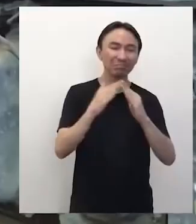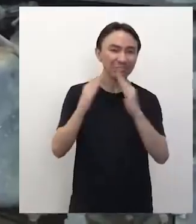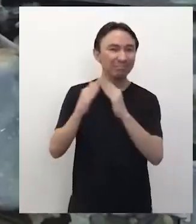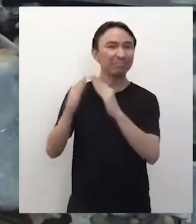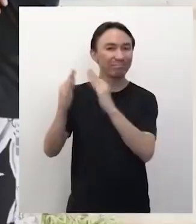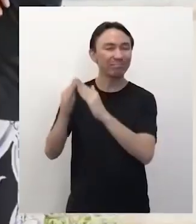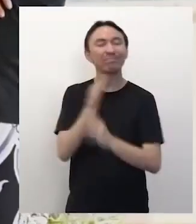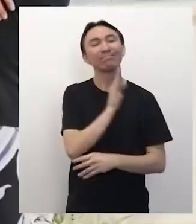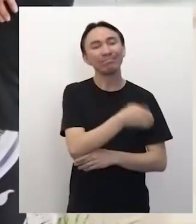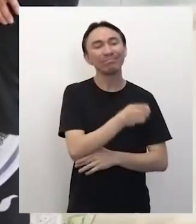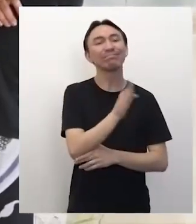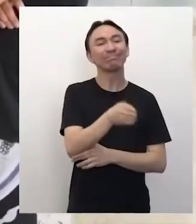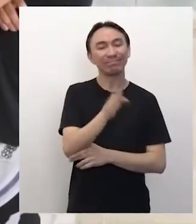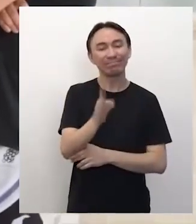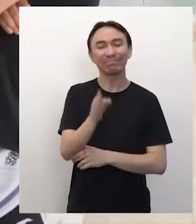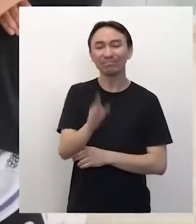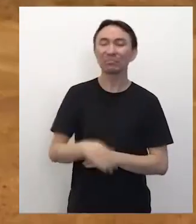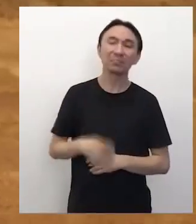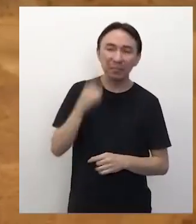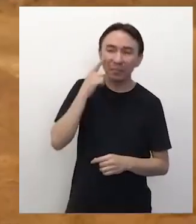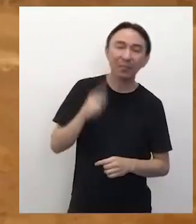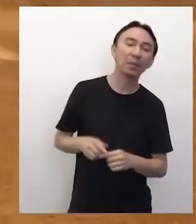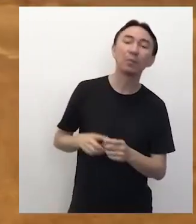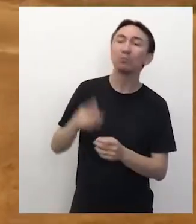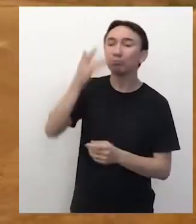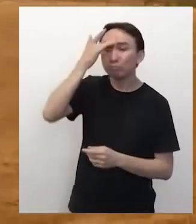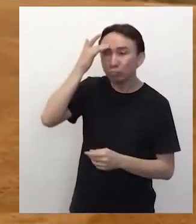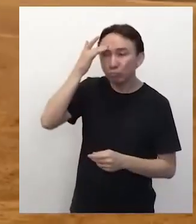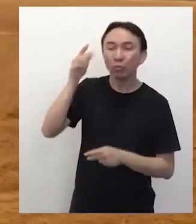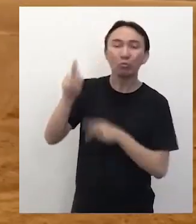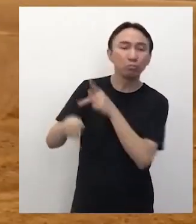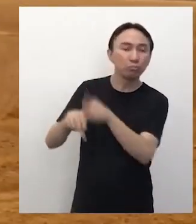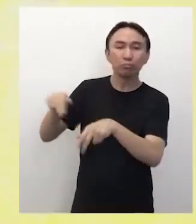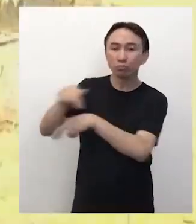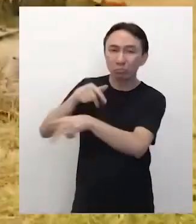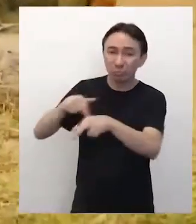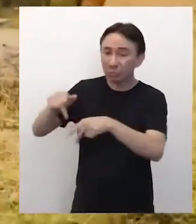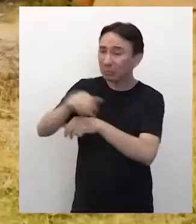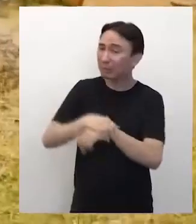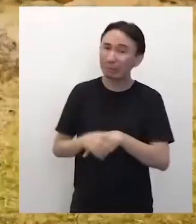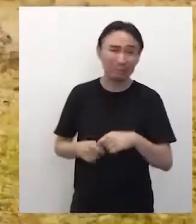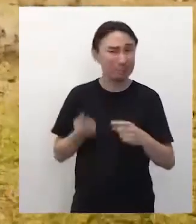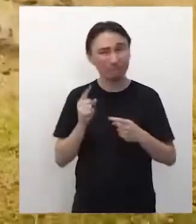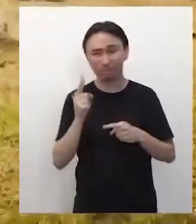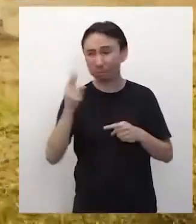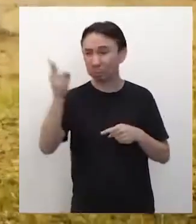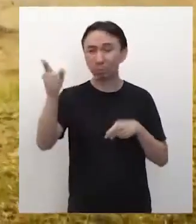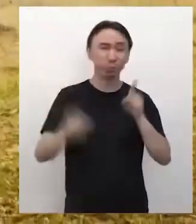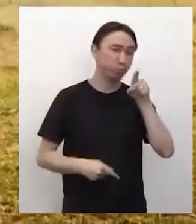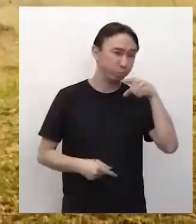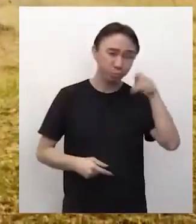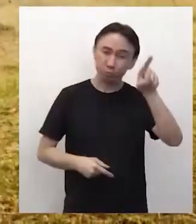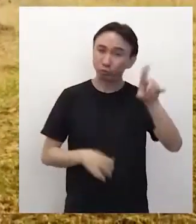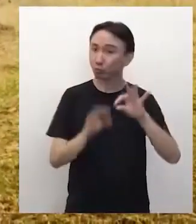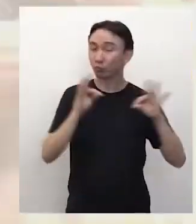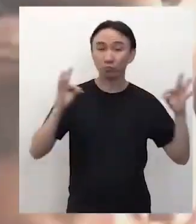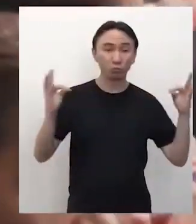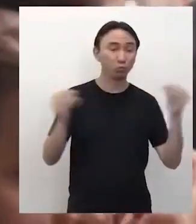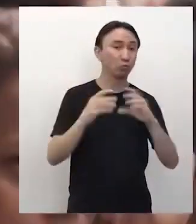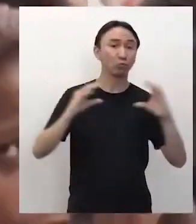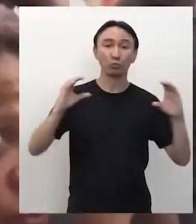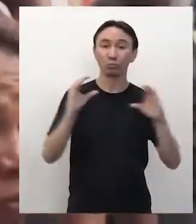para contar e conhecer nosso povo, percorrendo todo o território nacional. Os resultados permitem um